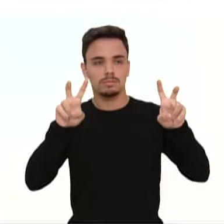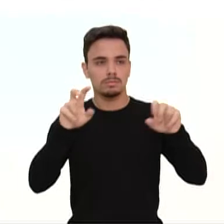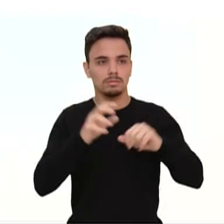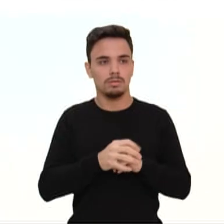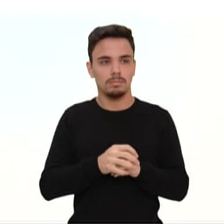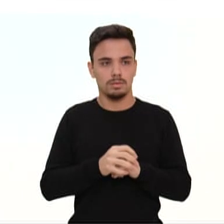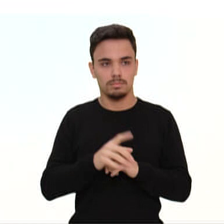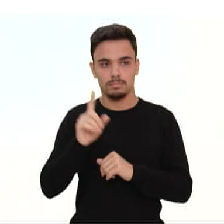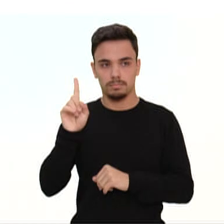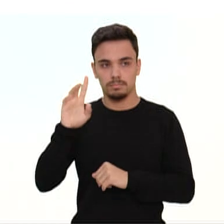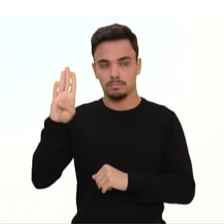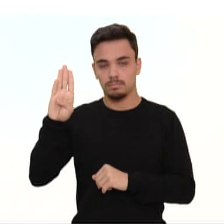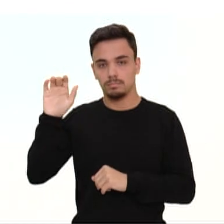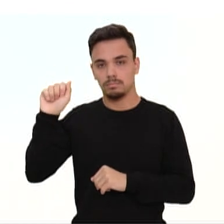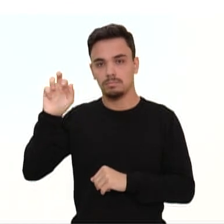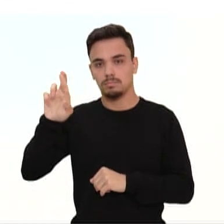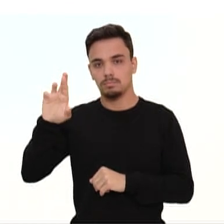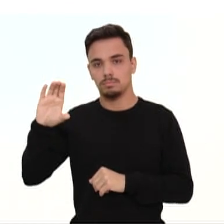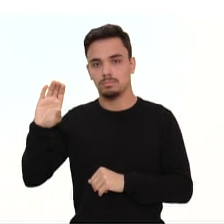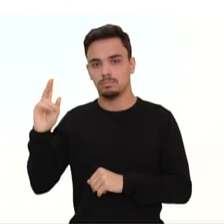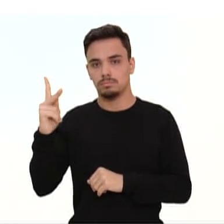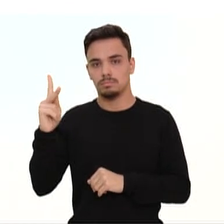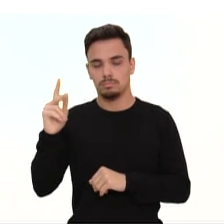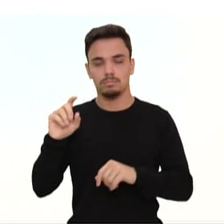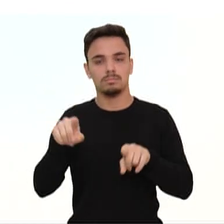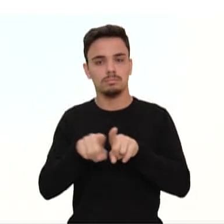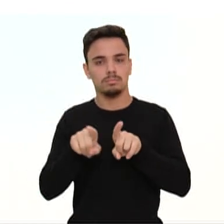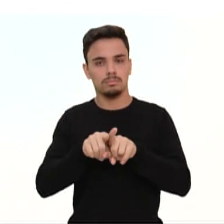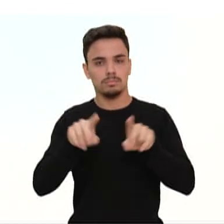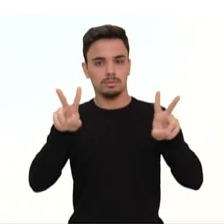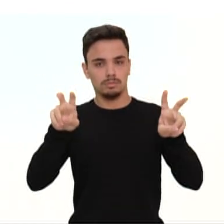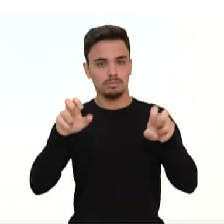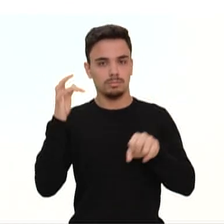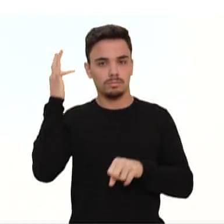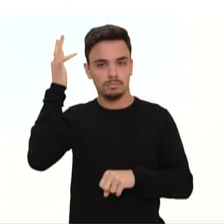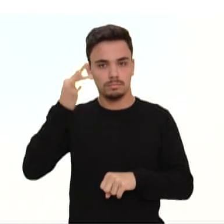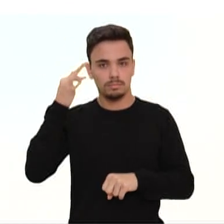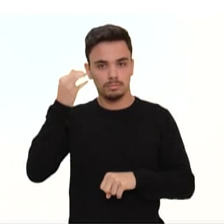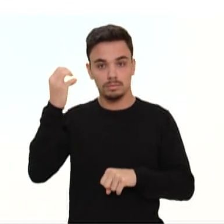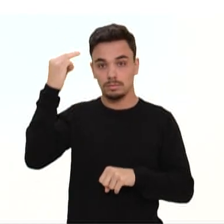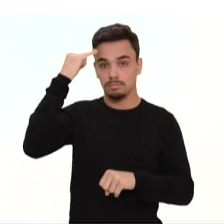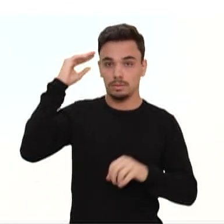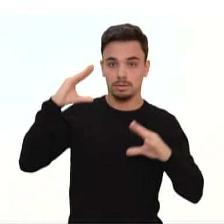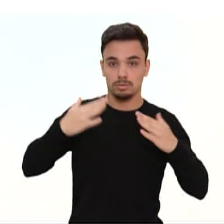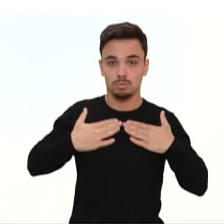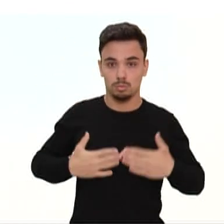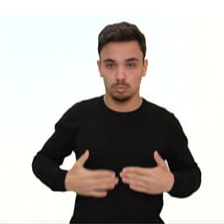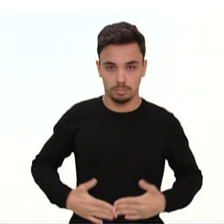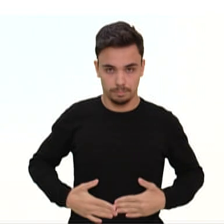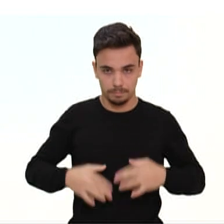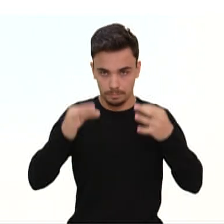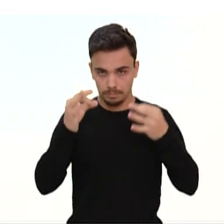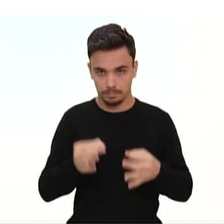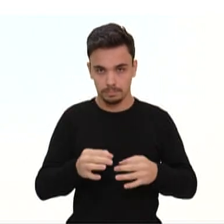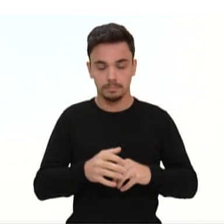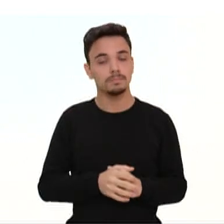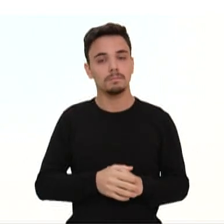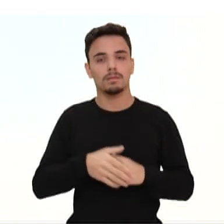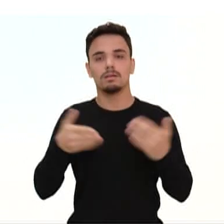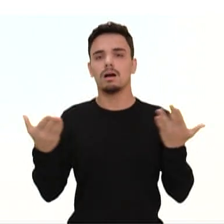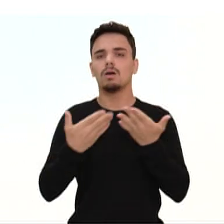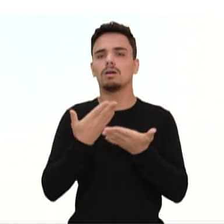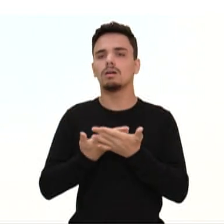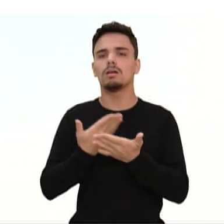Spinoza, Deus, a relação mente e corpo e a filosofia. Foi a segunda parte desse assunto. Nessa